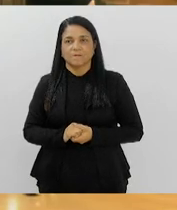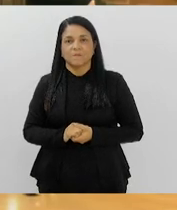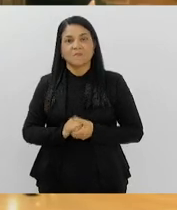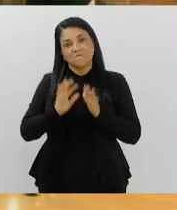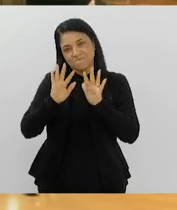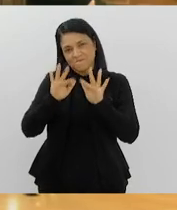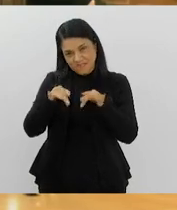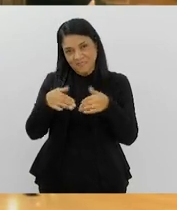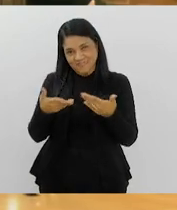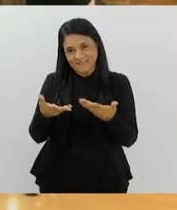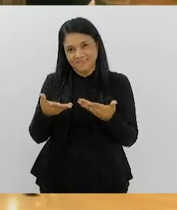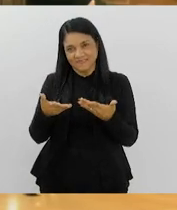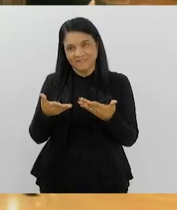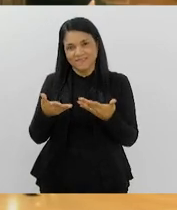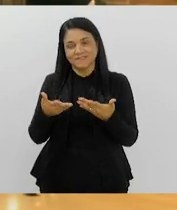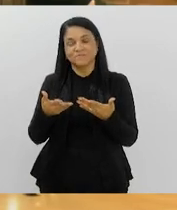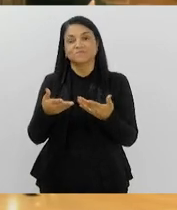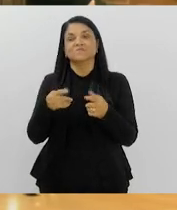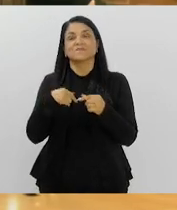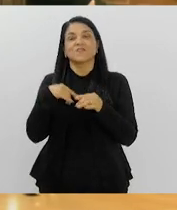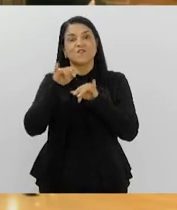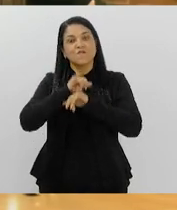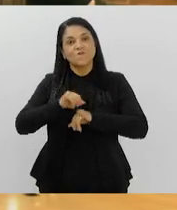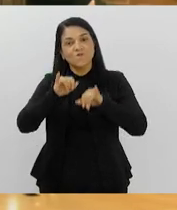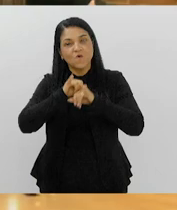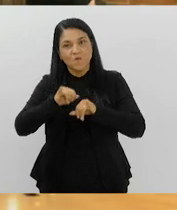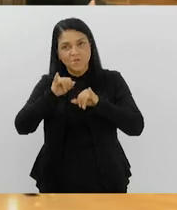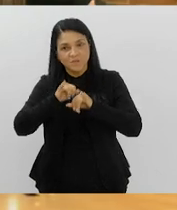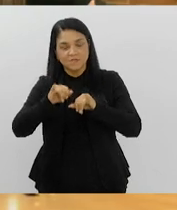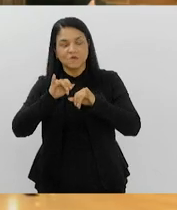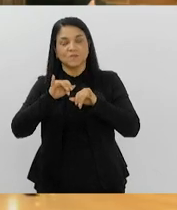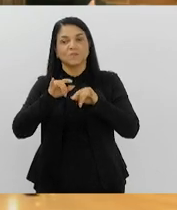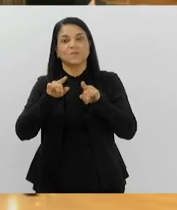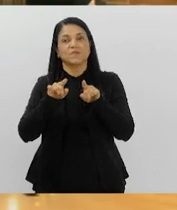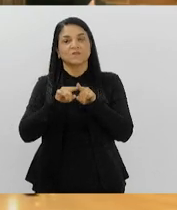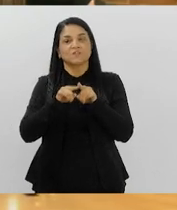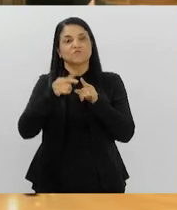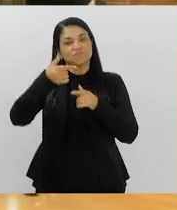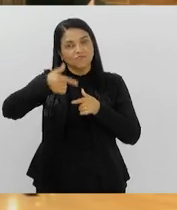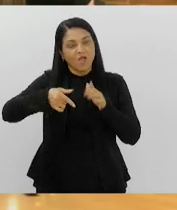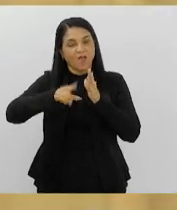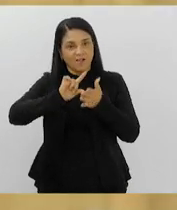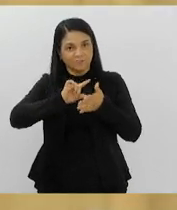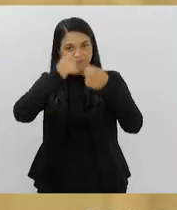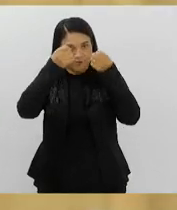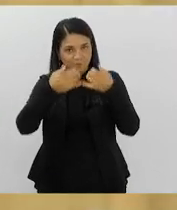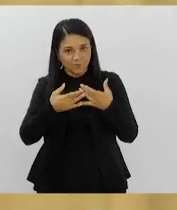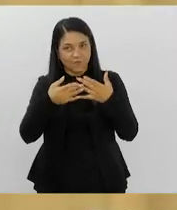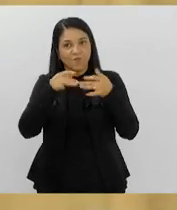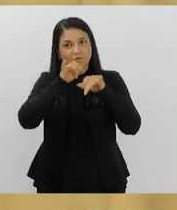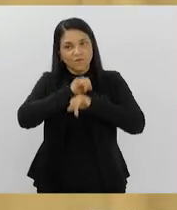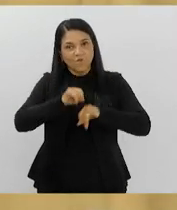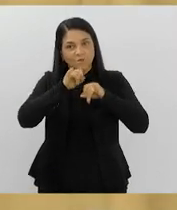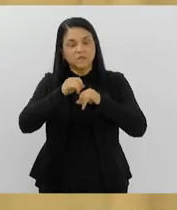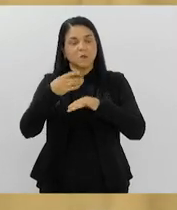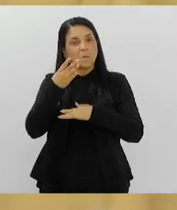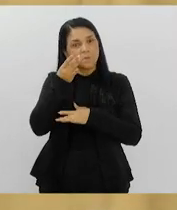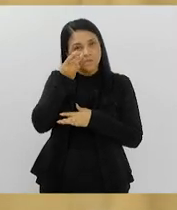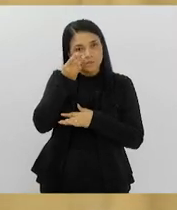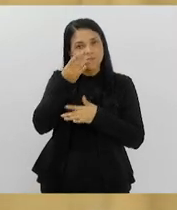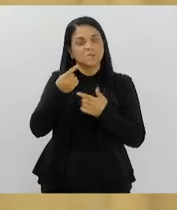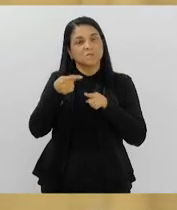Terminando. E formações para a rede, como a gente já falou aqui, a gente oferece formações de forma presencial, com